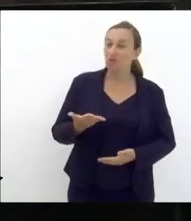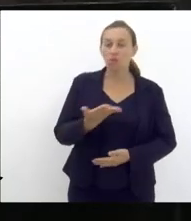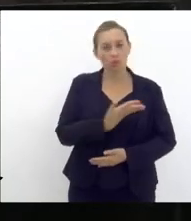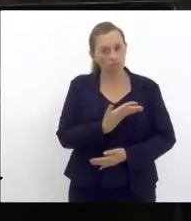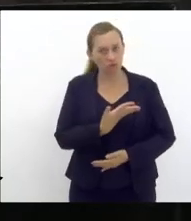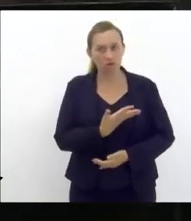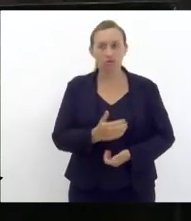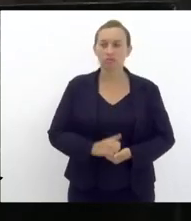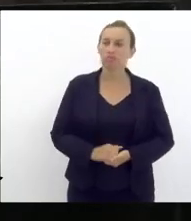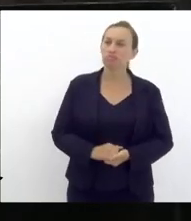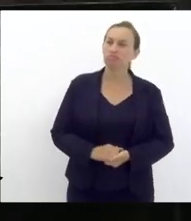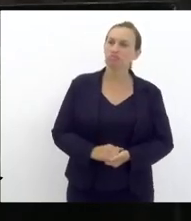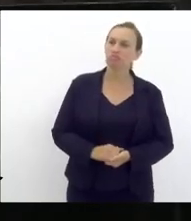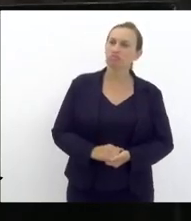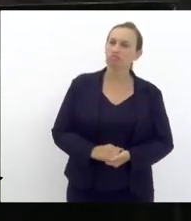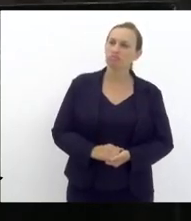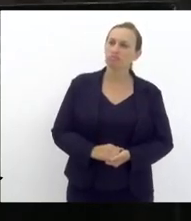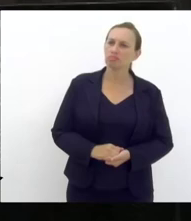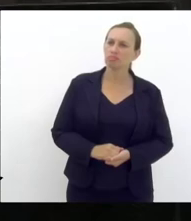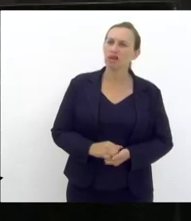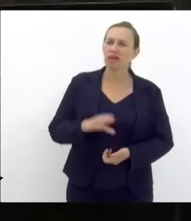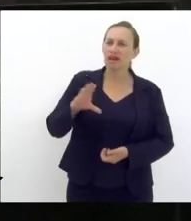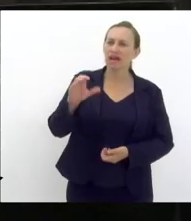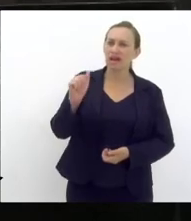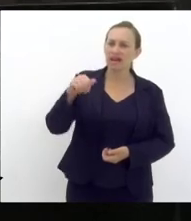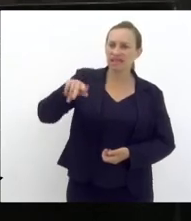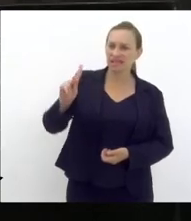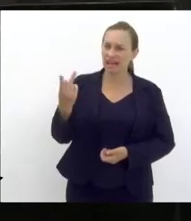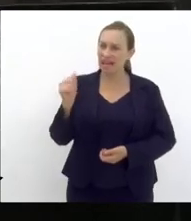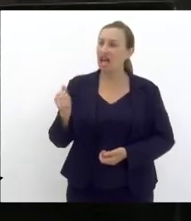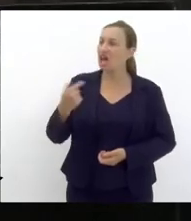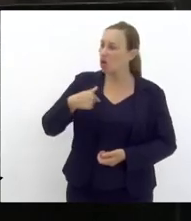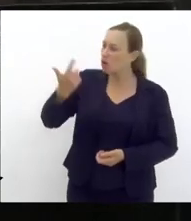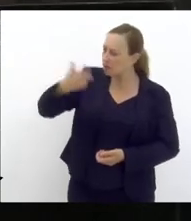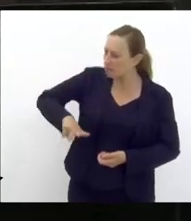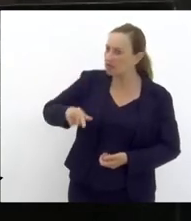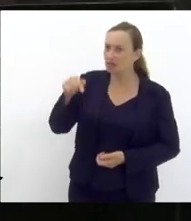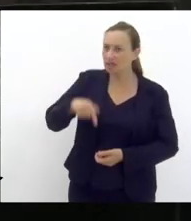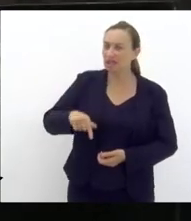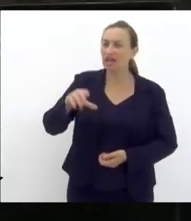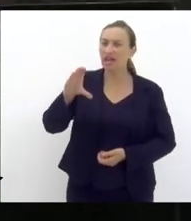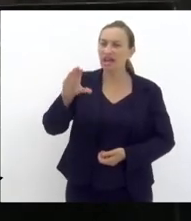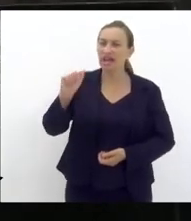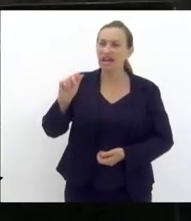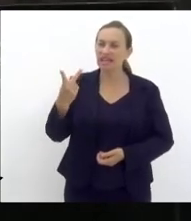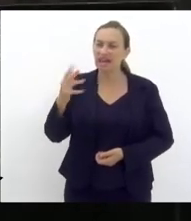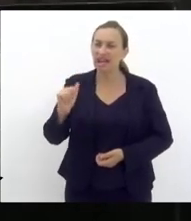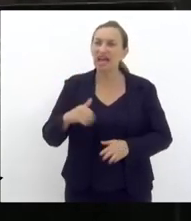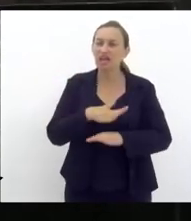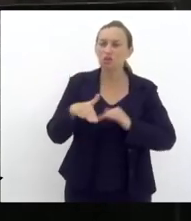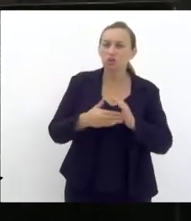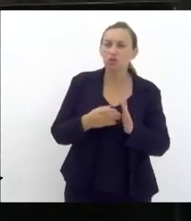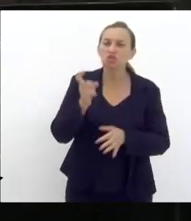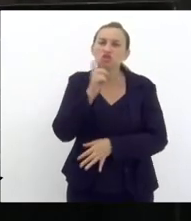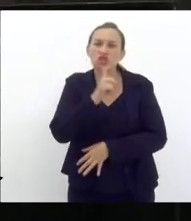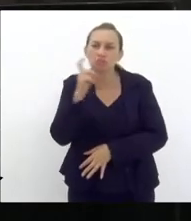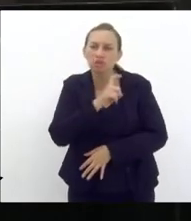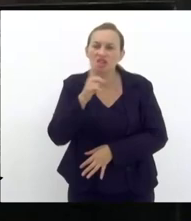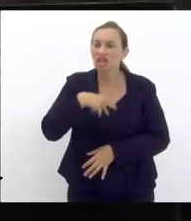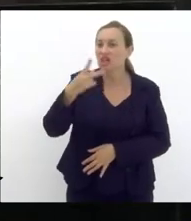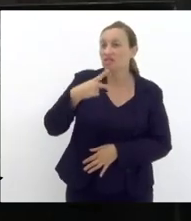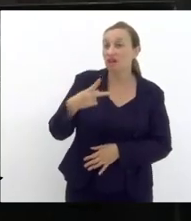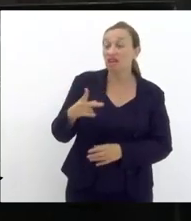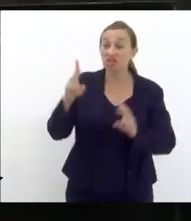e para mim o conceito de canalha Eu repito aqui canalha todo aquele que mente que fala de